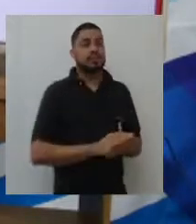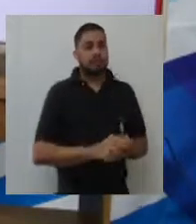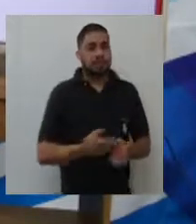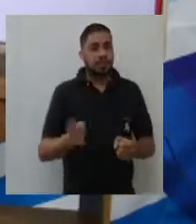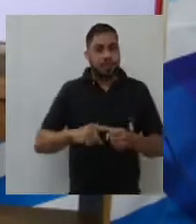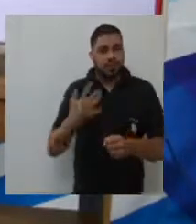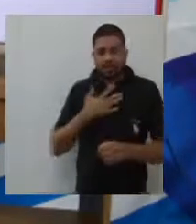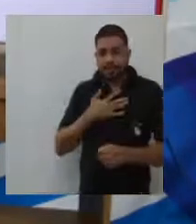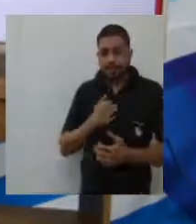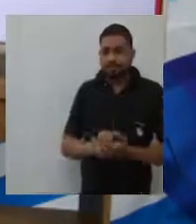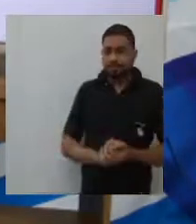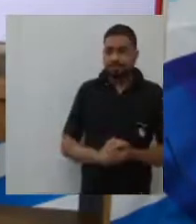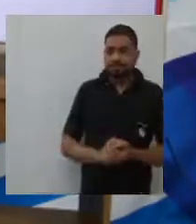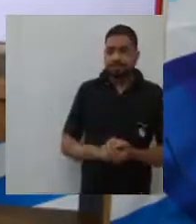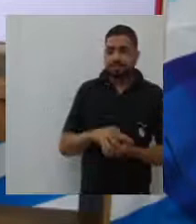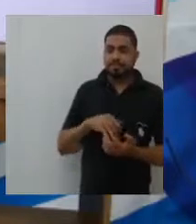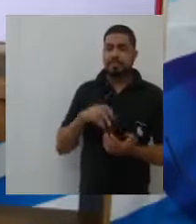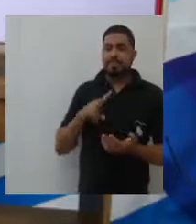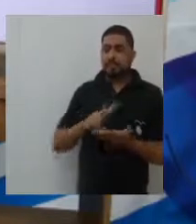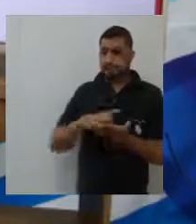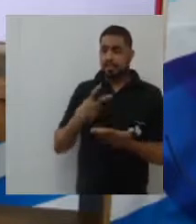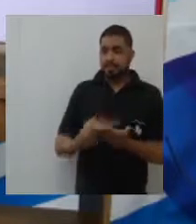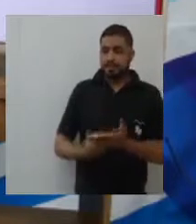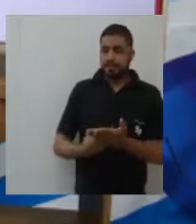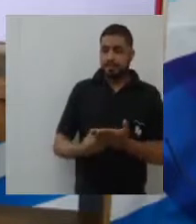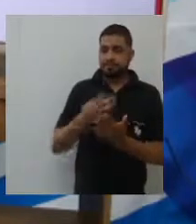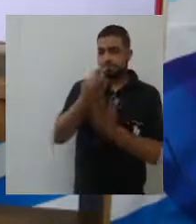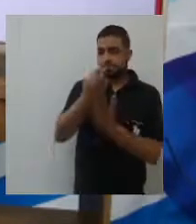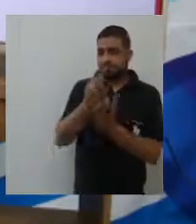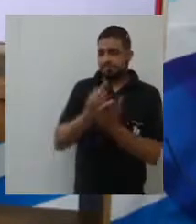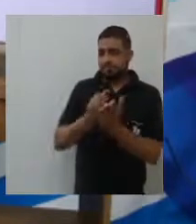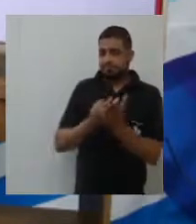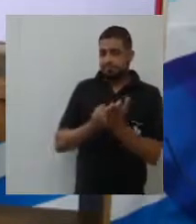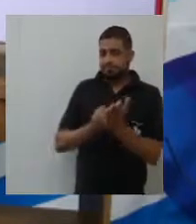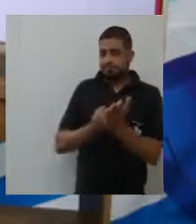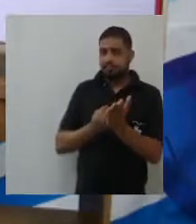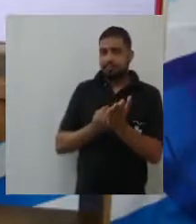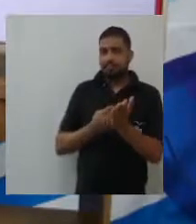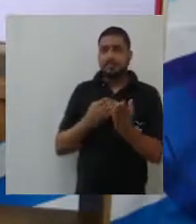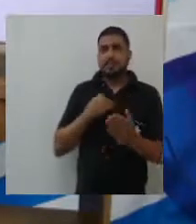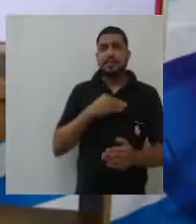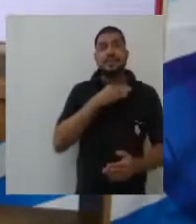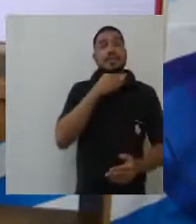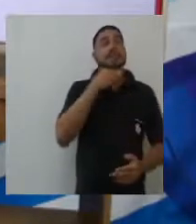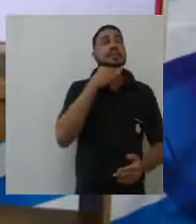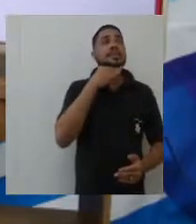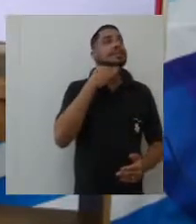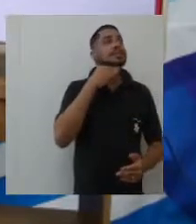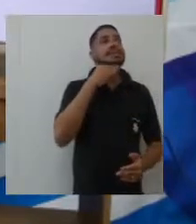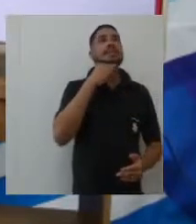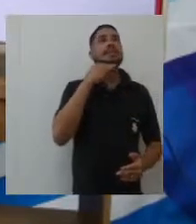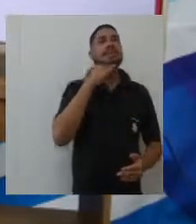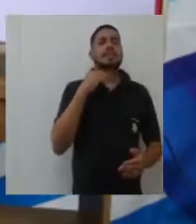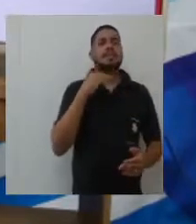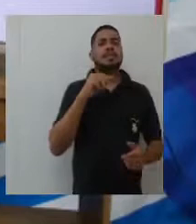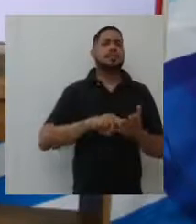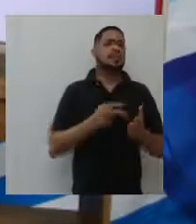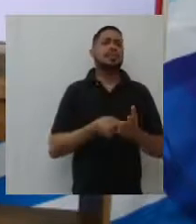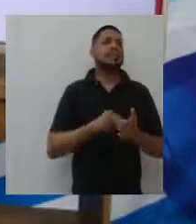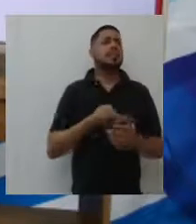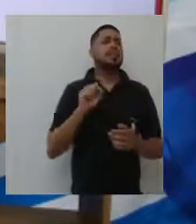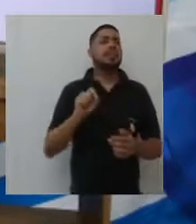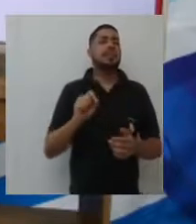Fernando. Interpretação textual. Ó, Sage, aqui. Eu estou por aqui com ele. O que significa